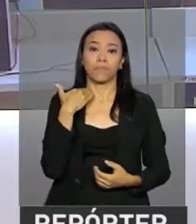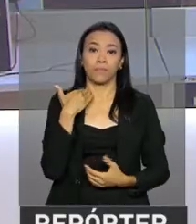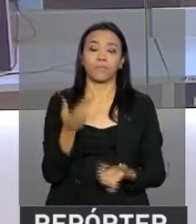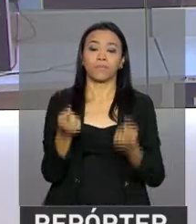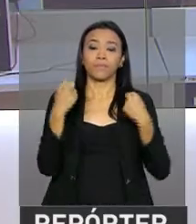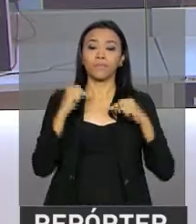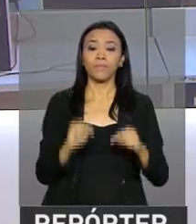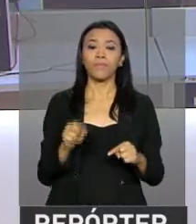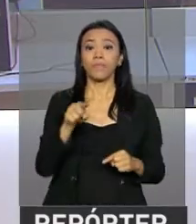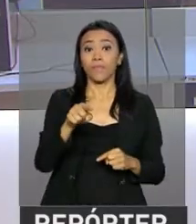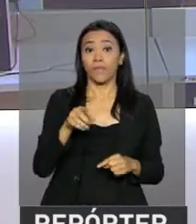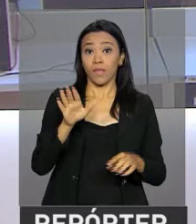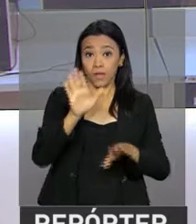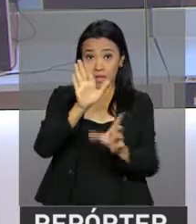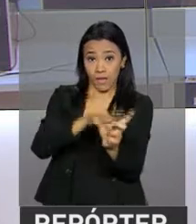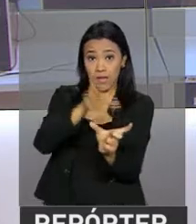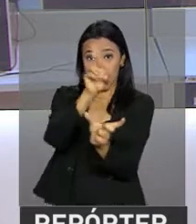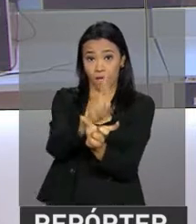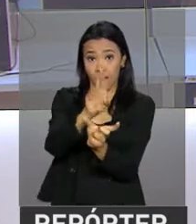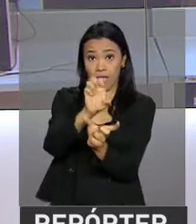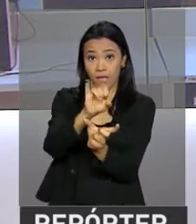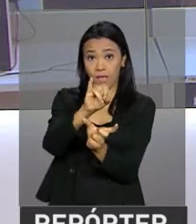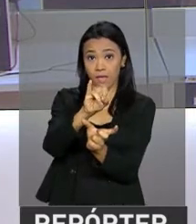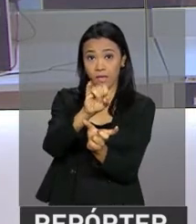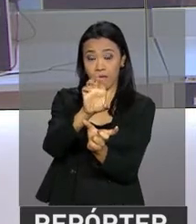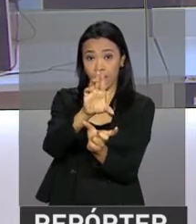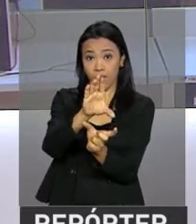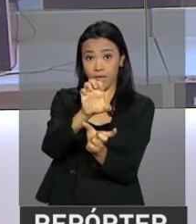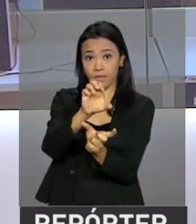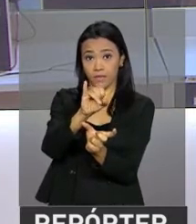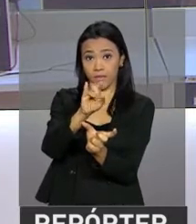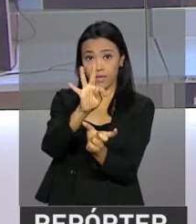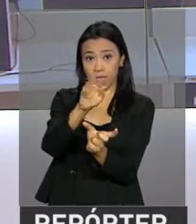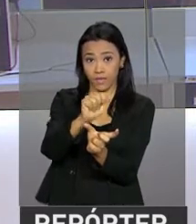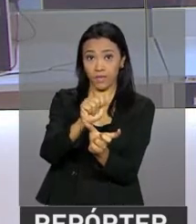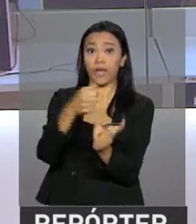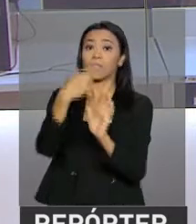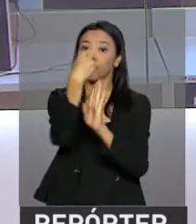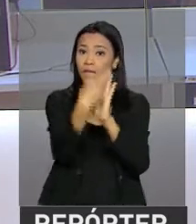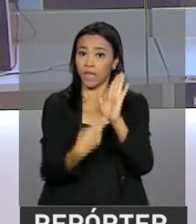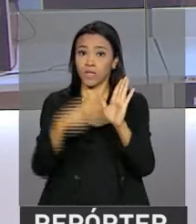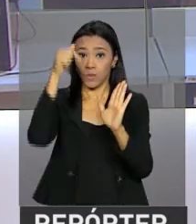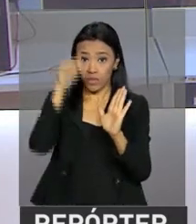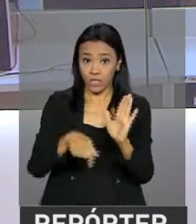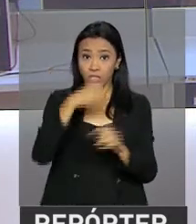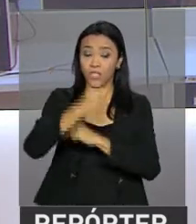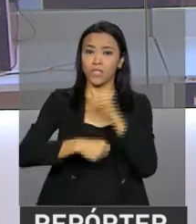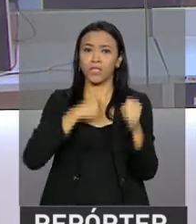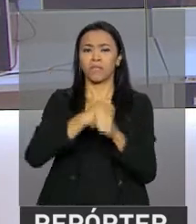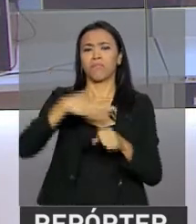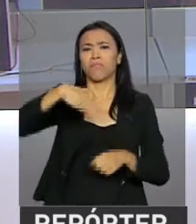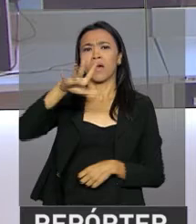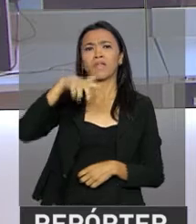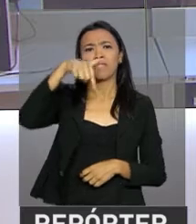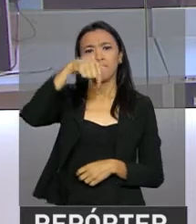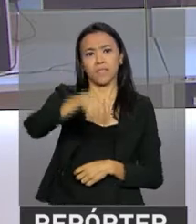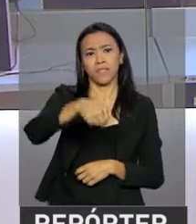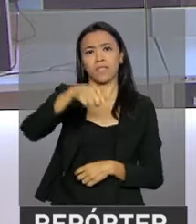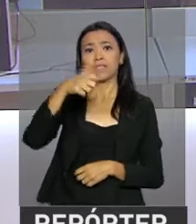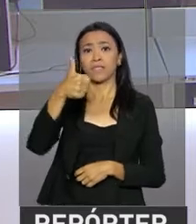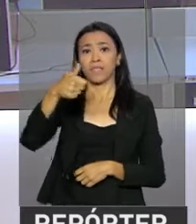segundo a receita federal com o fim do processamento das declarações deste ano mais de 770 mil